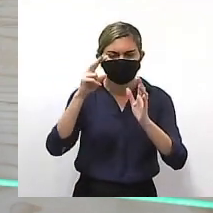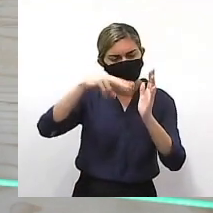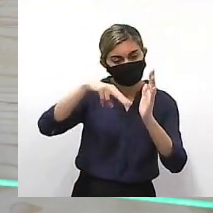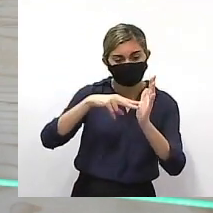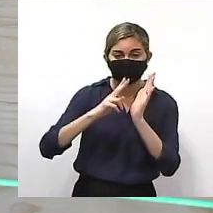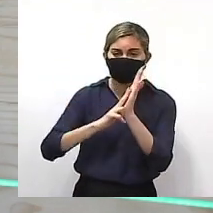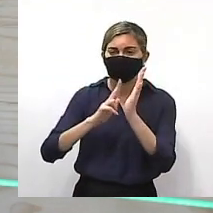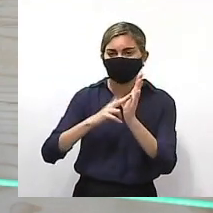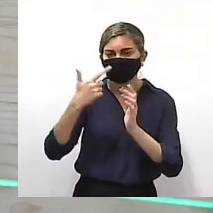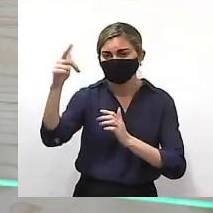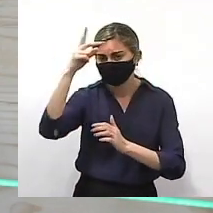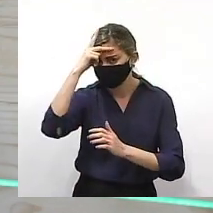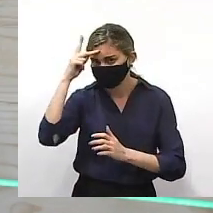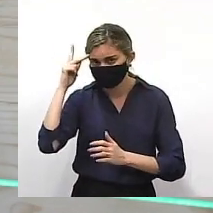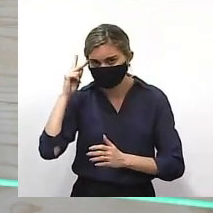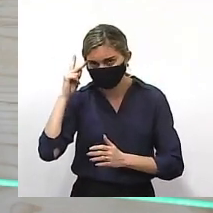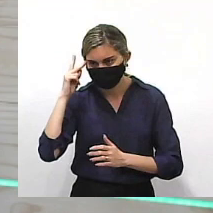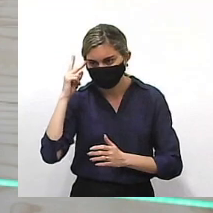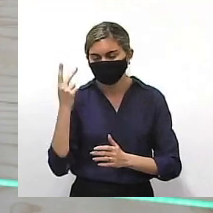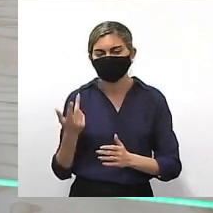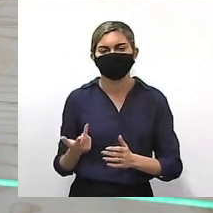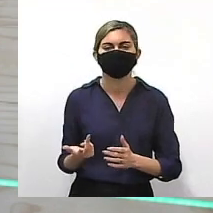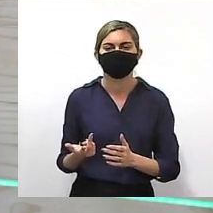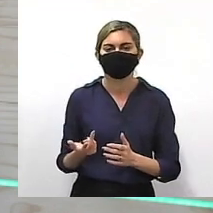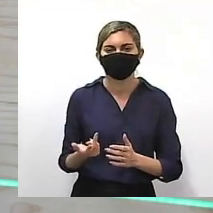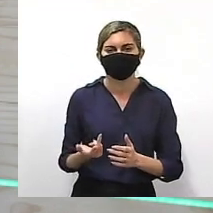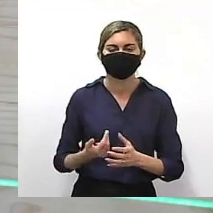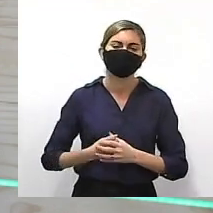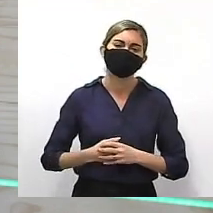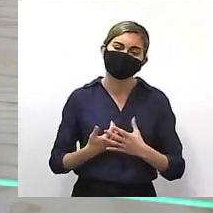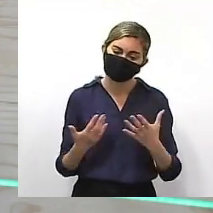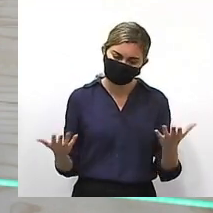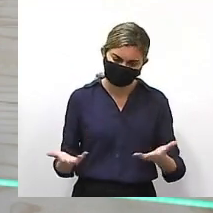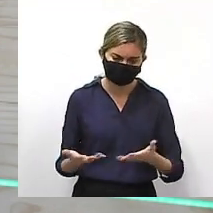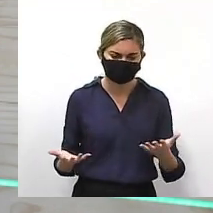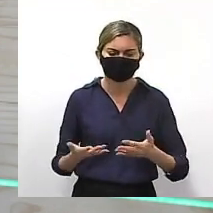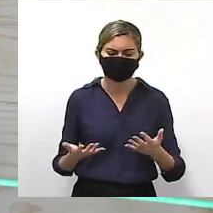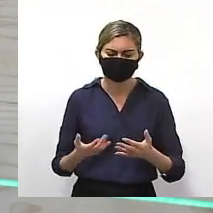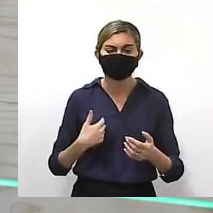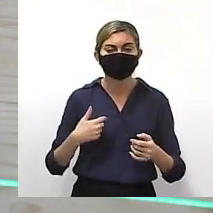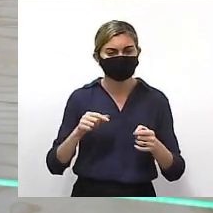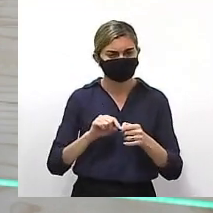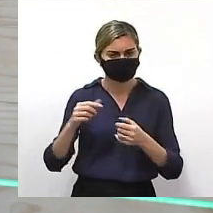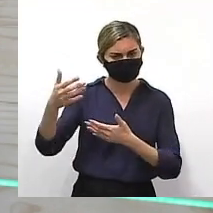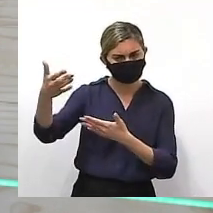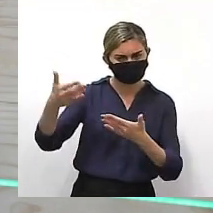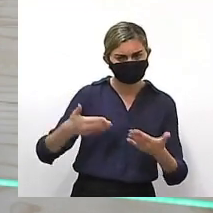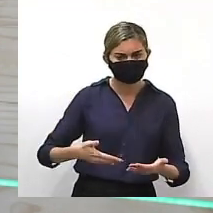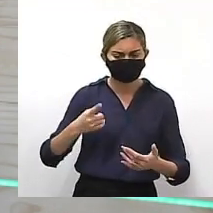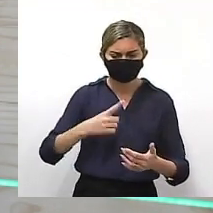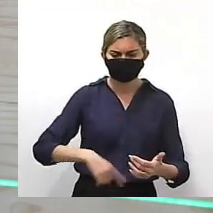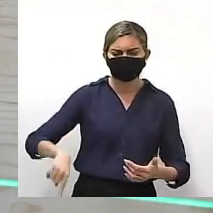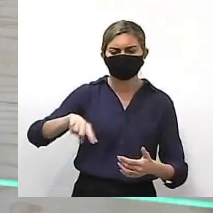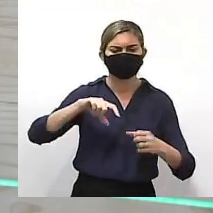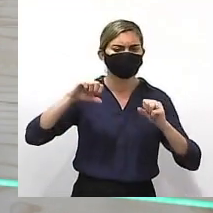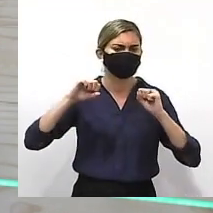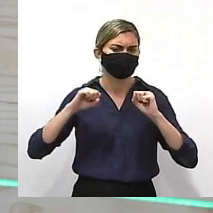ler correspondências alheia. Agora, eu faço um convite para que a gente